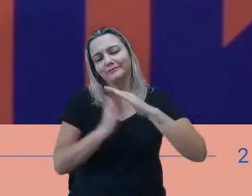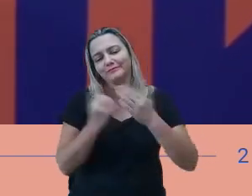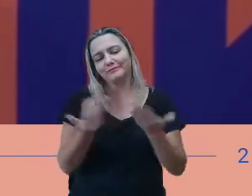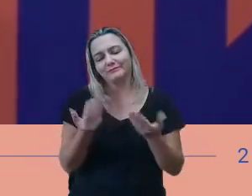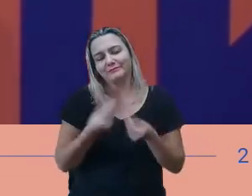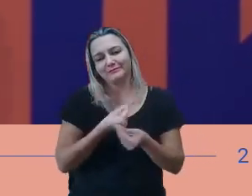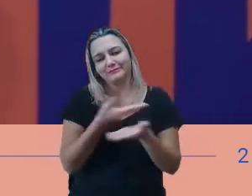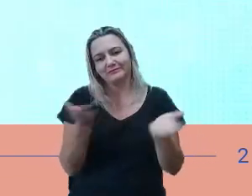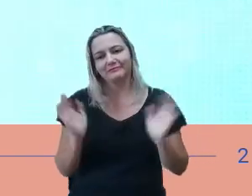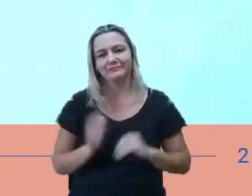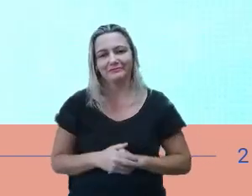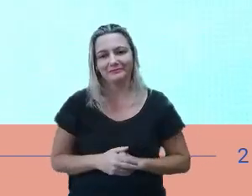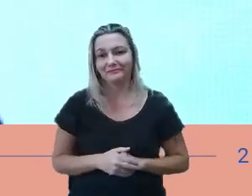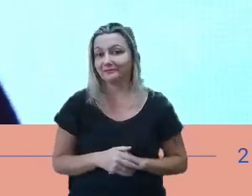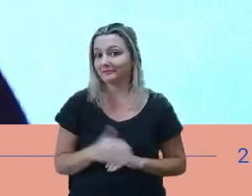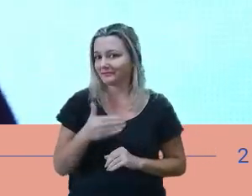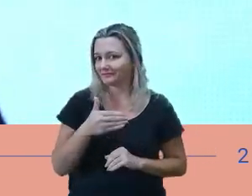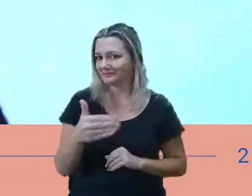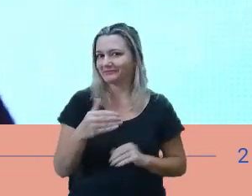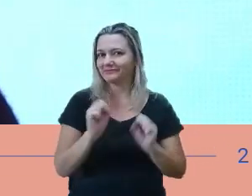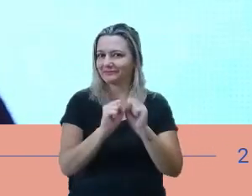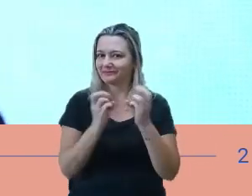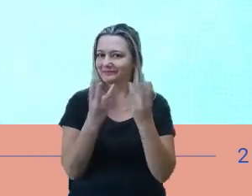e vamos já já para o workshop Muito obrigado